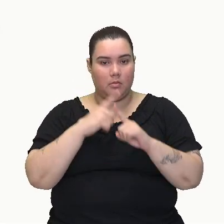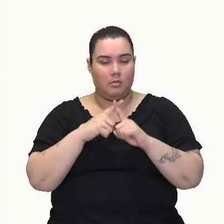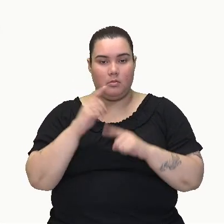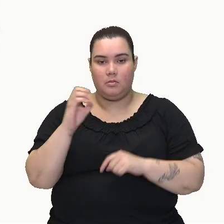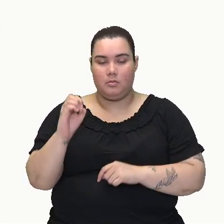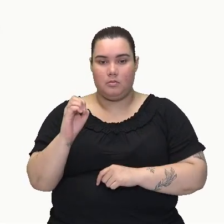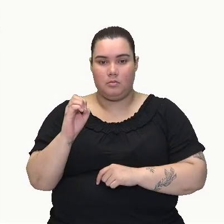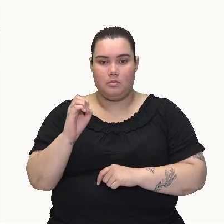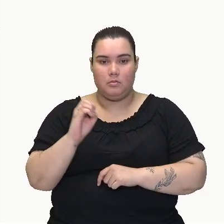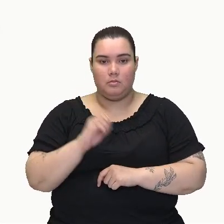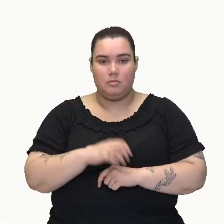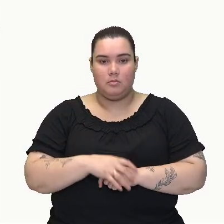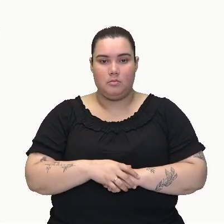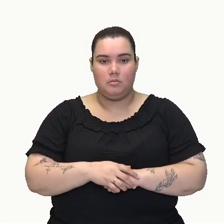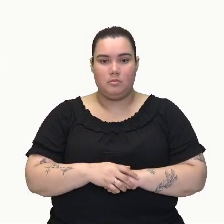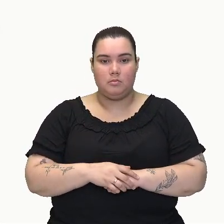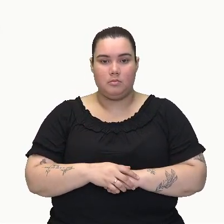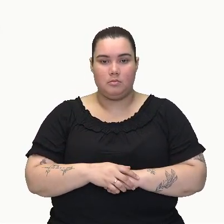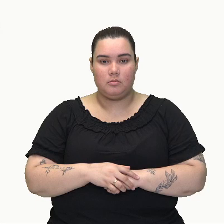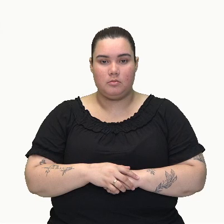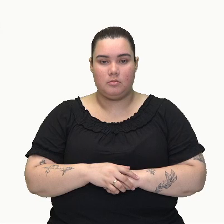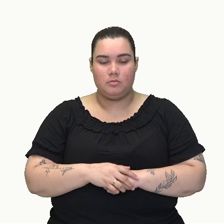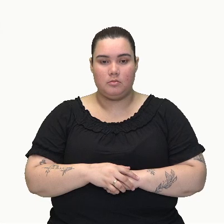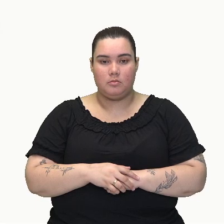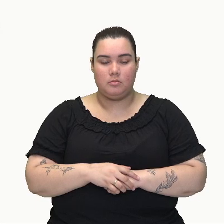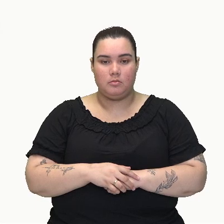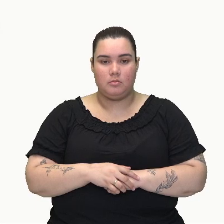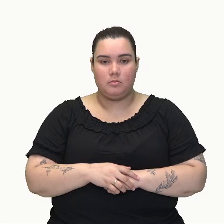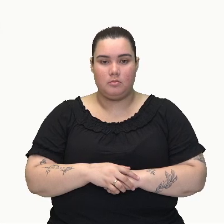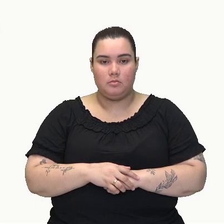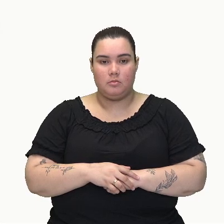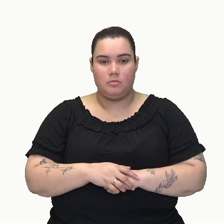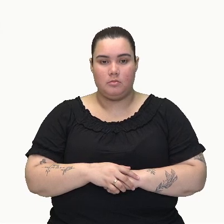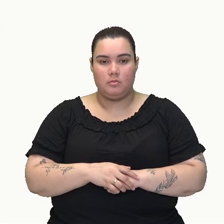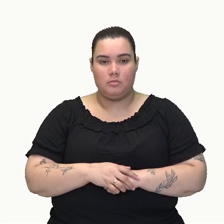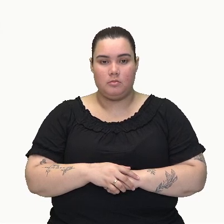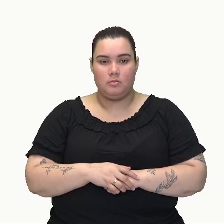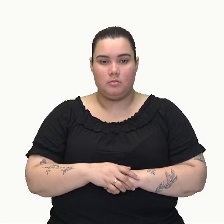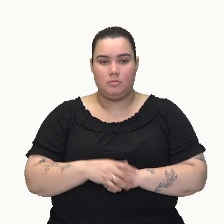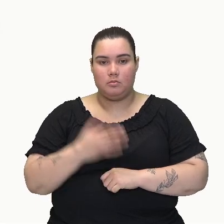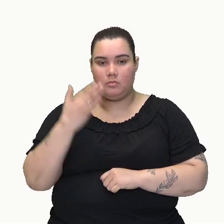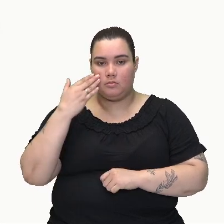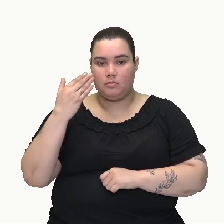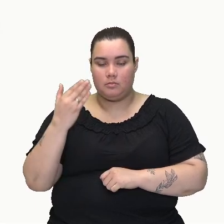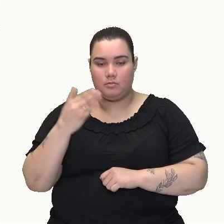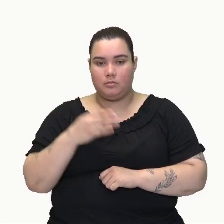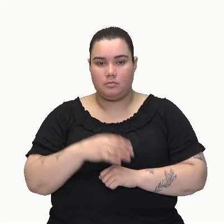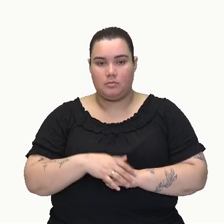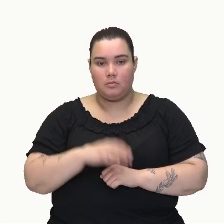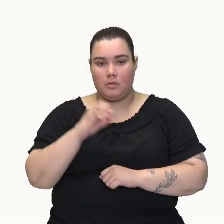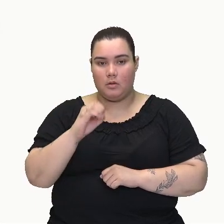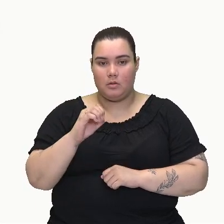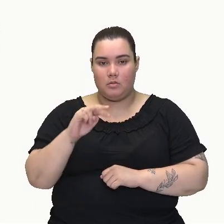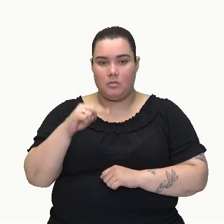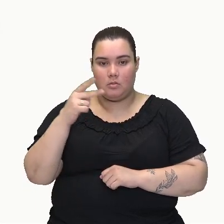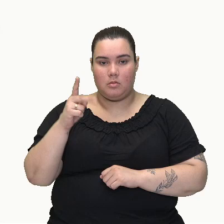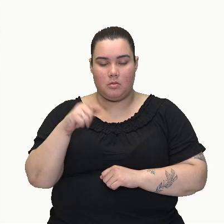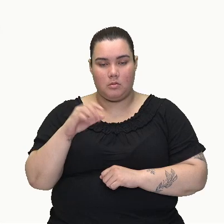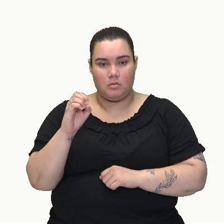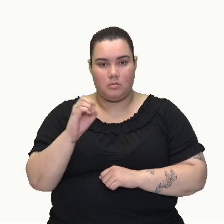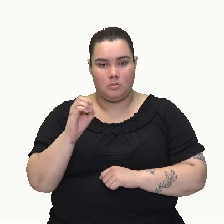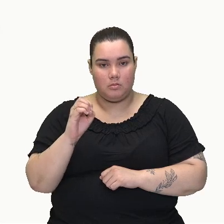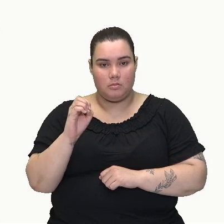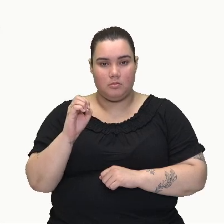Olha quanto foi que deu esse valor aqui. Vai dar 0, né, pessoal? Não tem o que fazer aqui. 0 ao quadrado é 0,